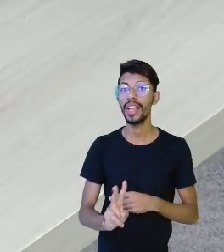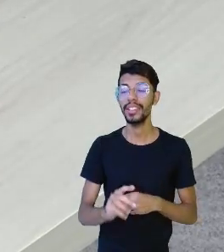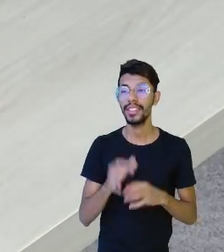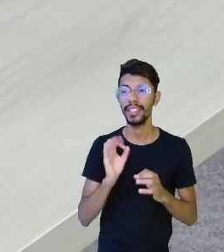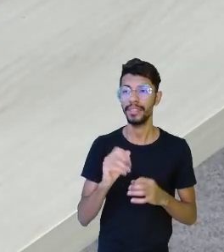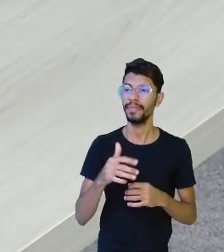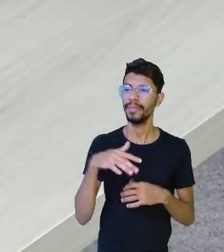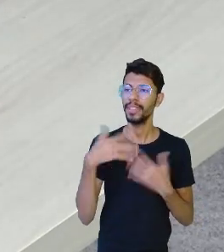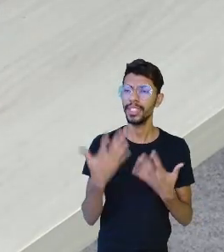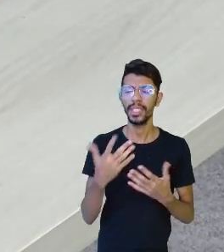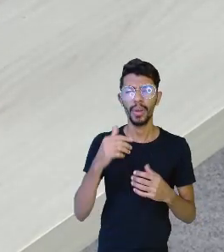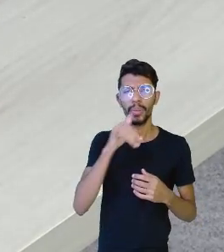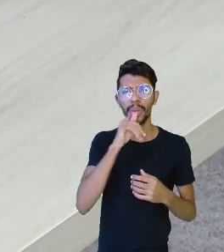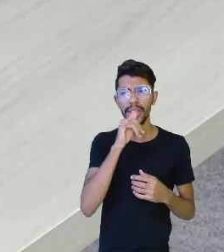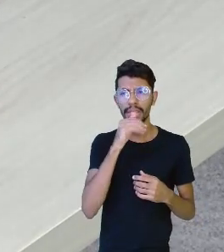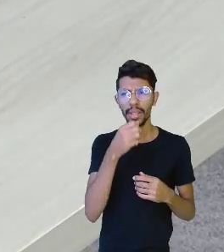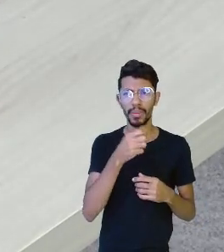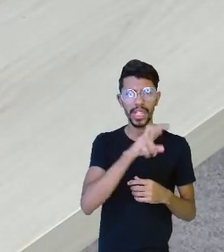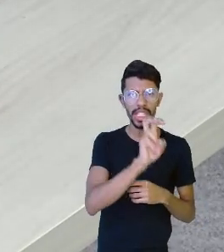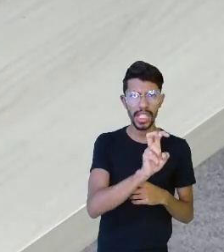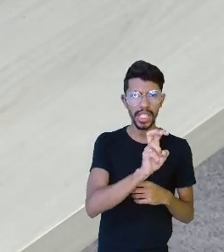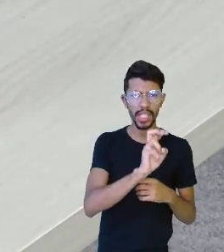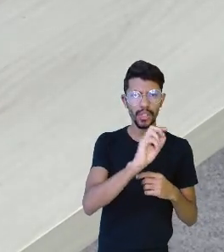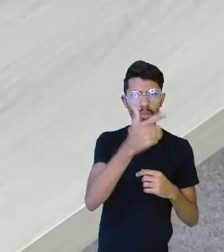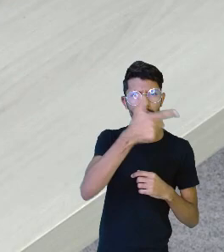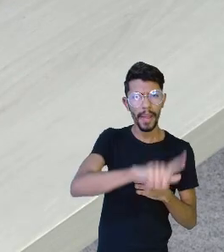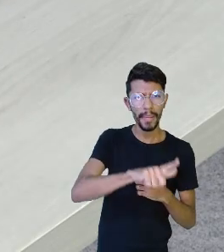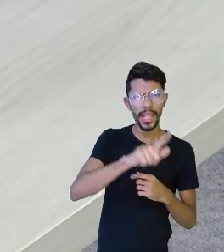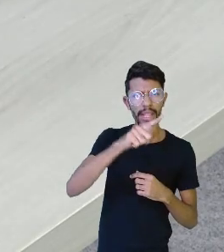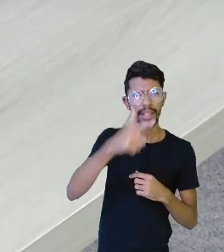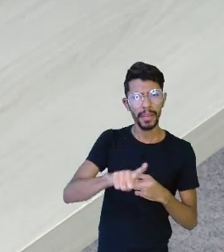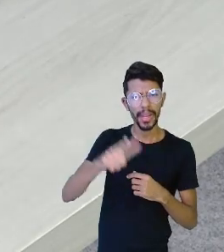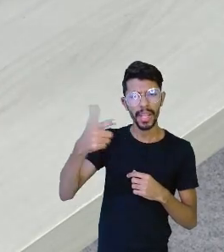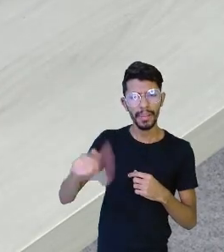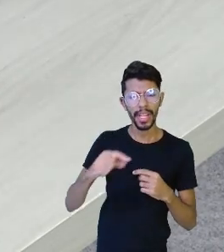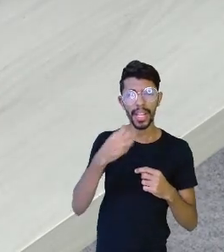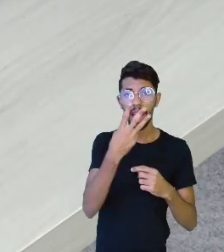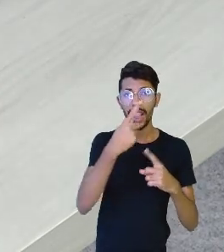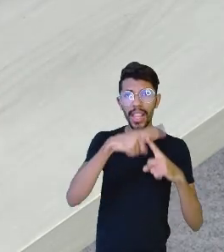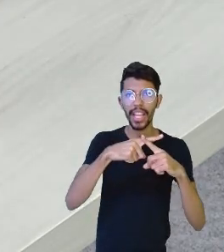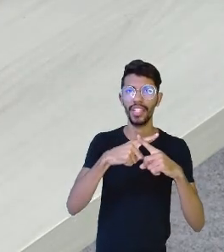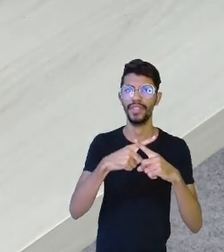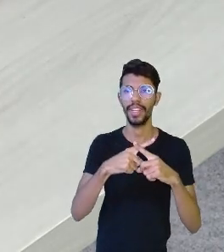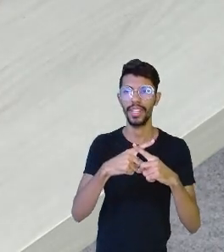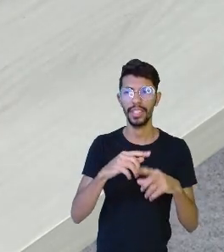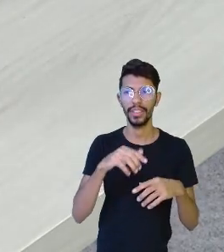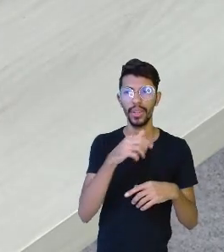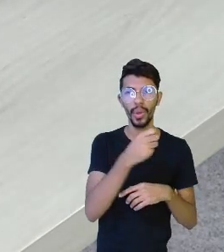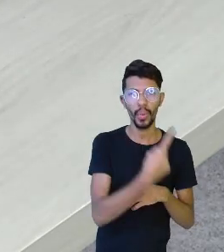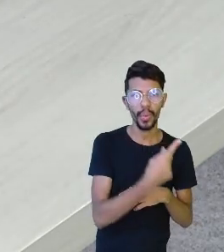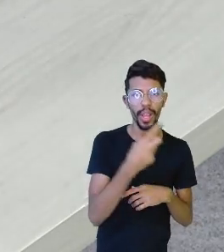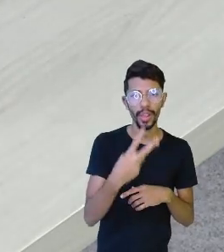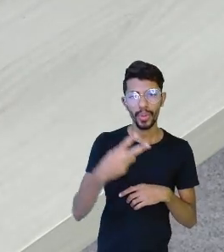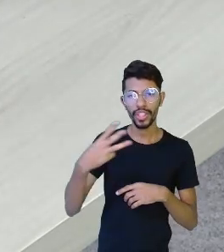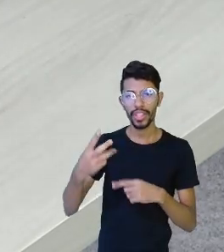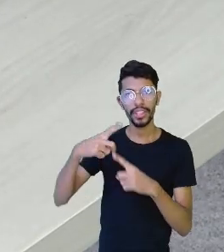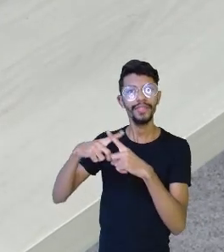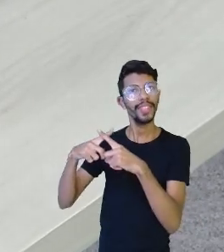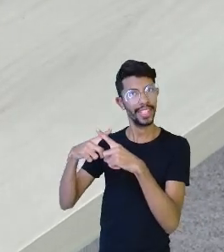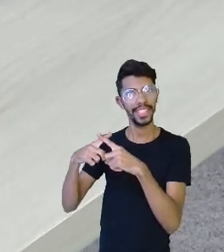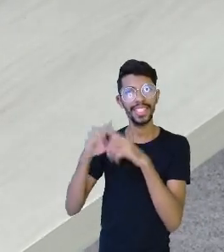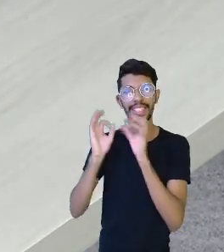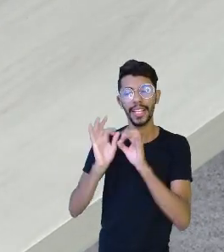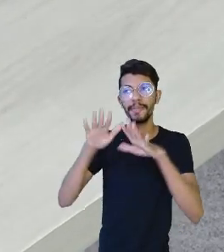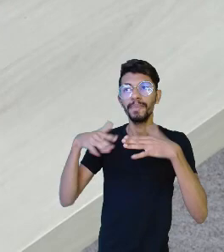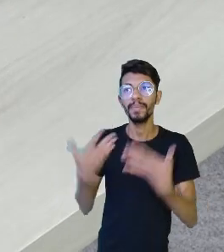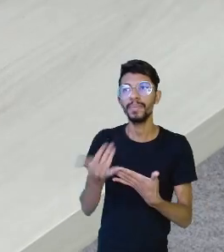A quantidade 5 está sendo repetida 3 vezes. 1 vez, 2 vezes, 3 vezes.